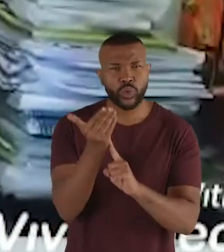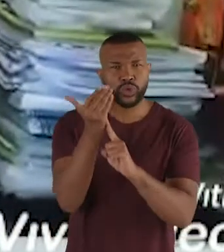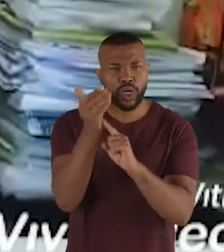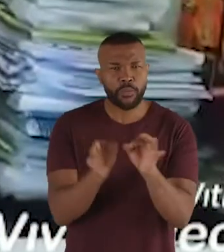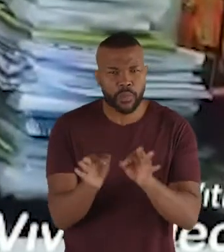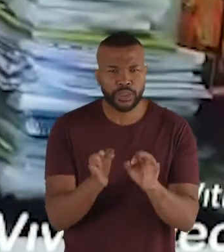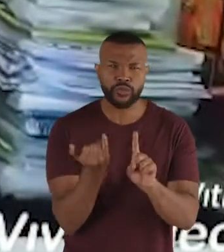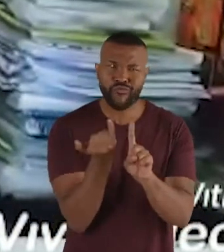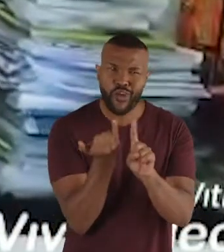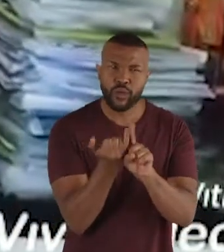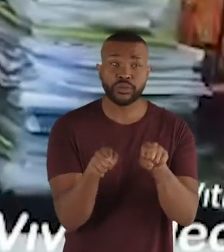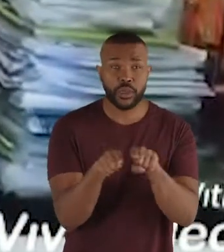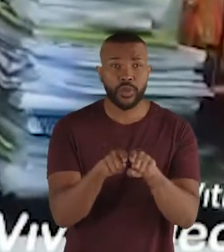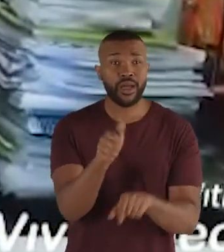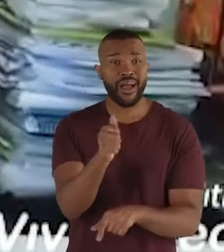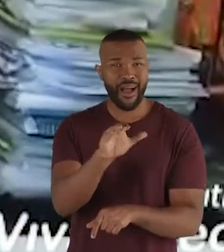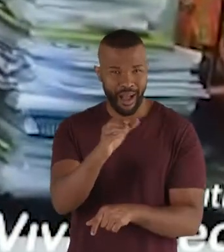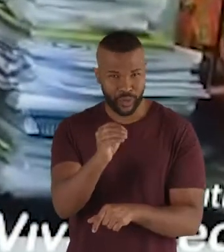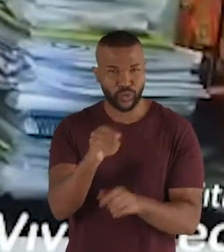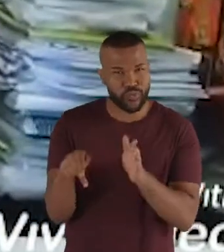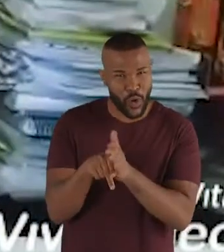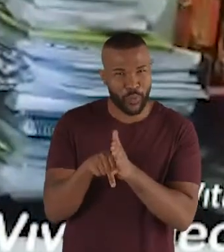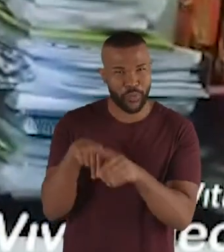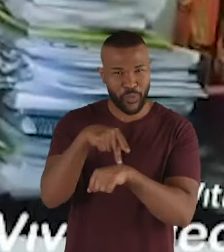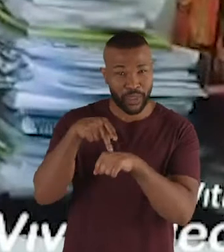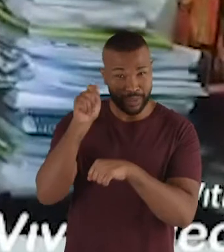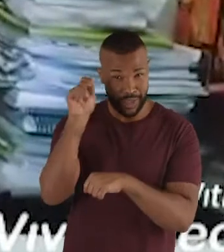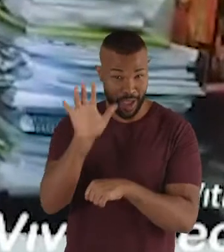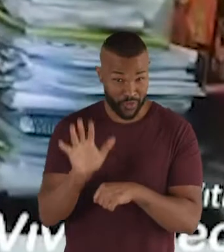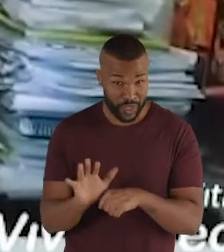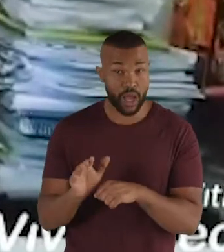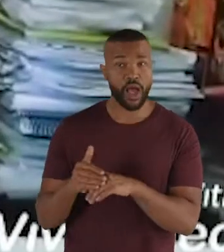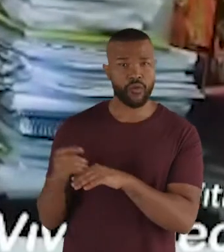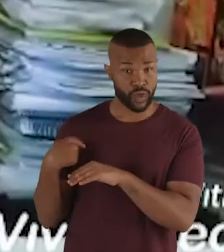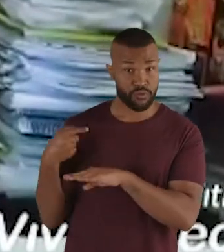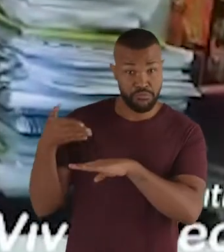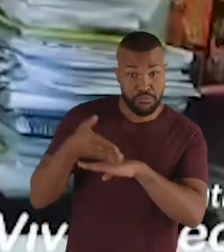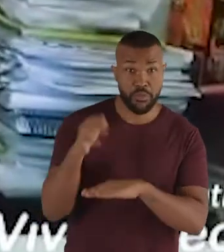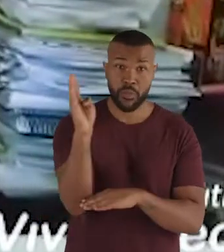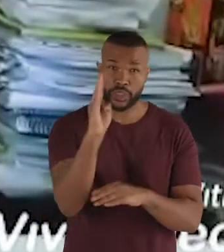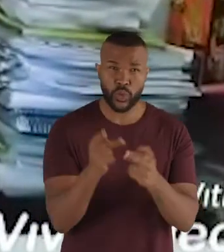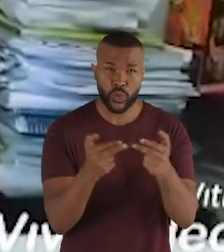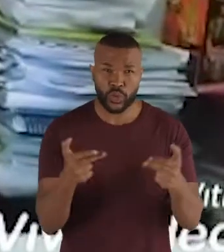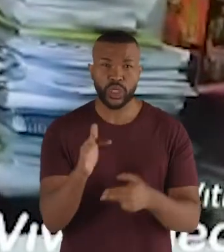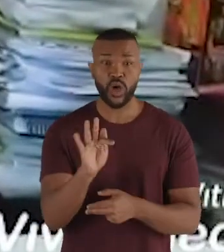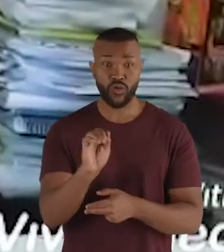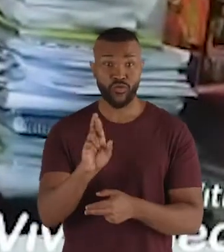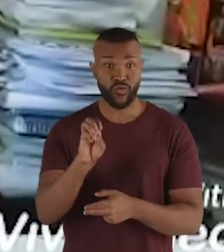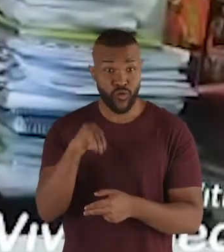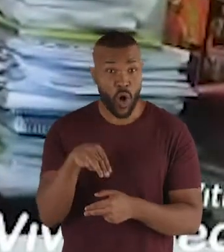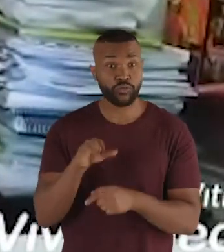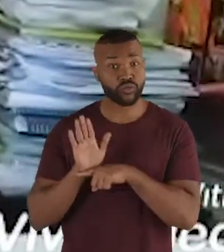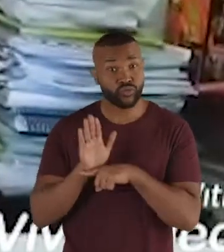tecnologias de produção de ferro e aço africano e as que vieram para o Brasil, os fornos africanos, as coisas. A